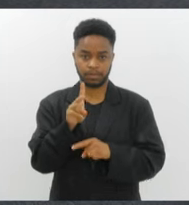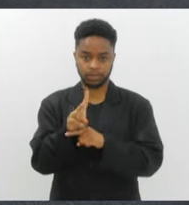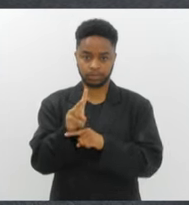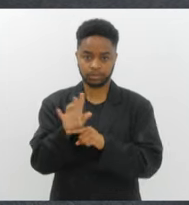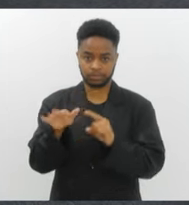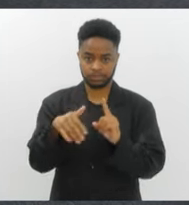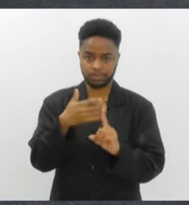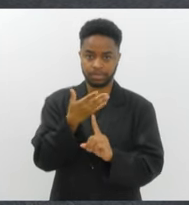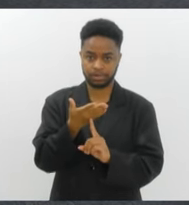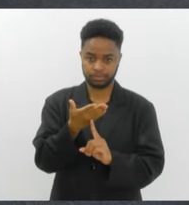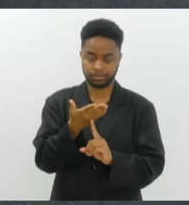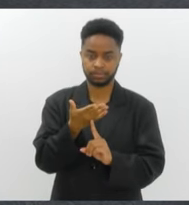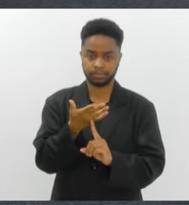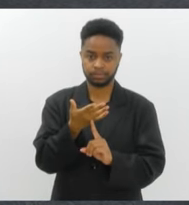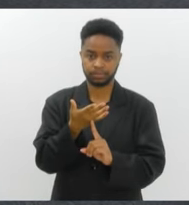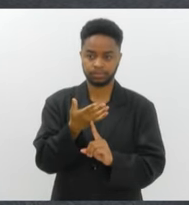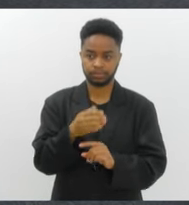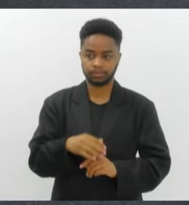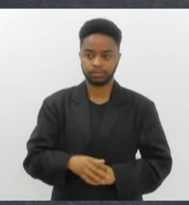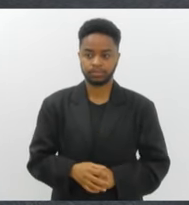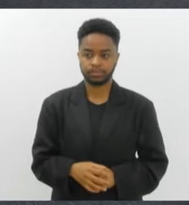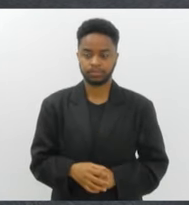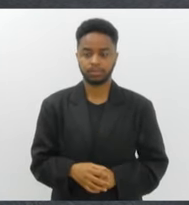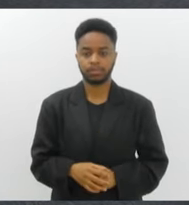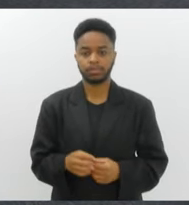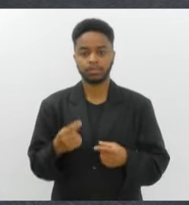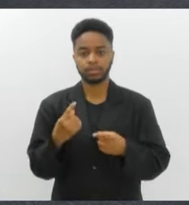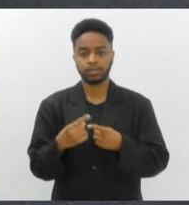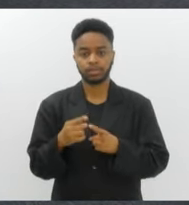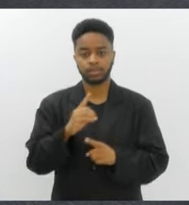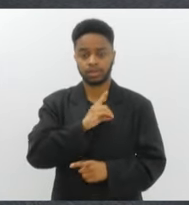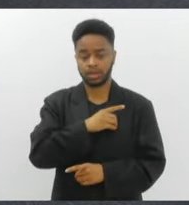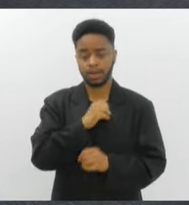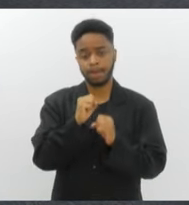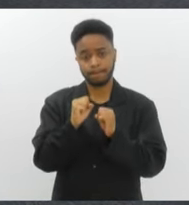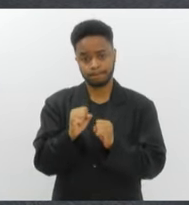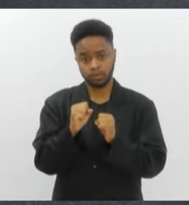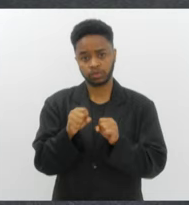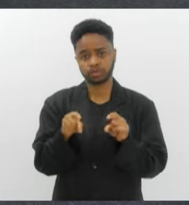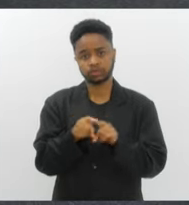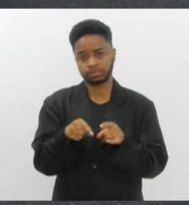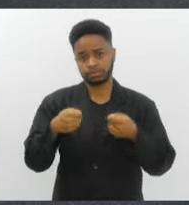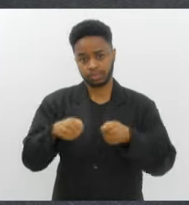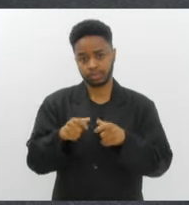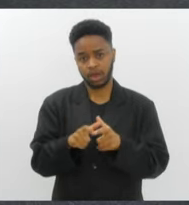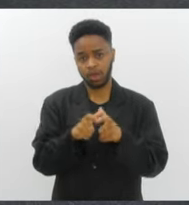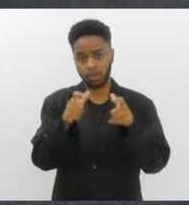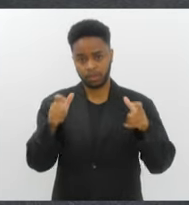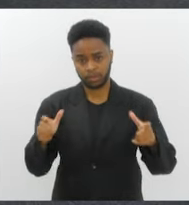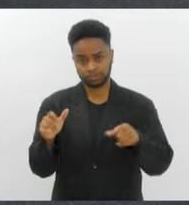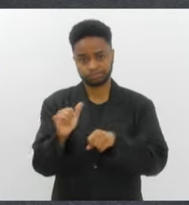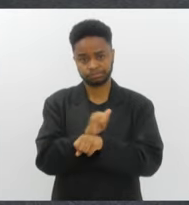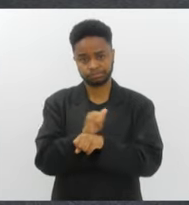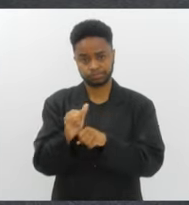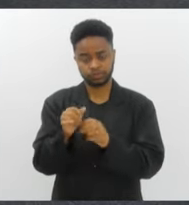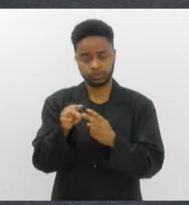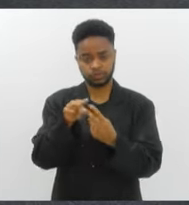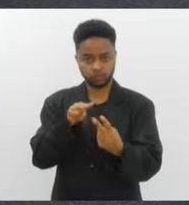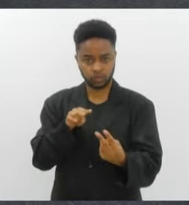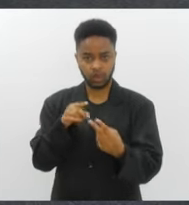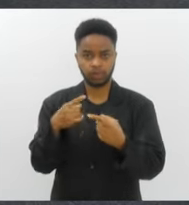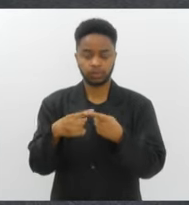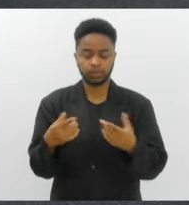Ambiente. Ela pode e deve ampliar os seus mecanismos eletrônicos. Hoje em